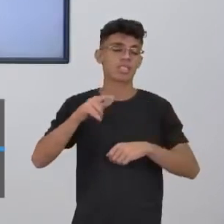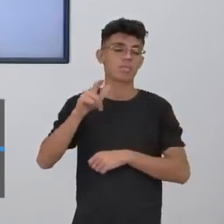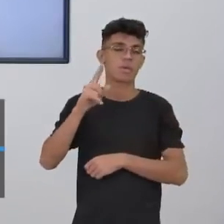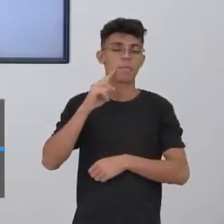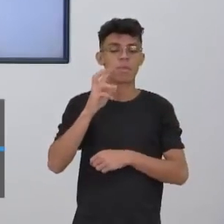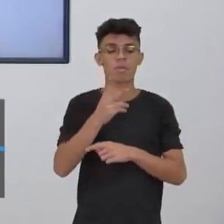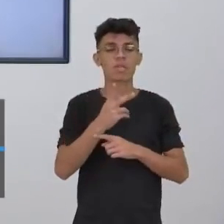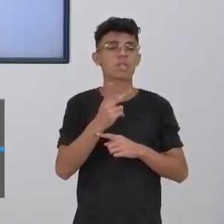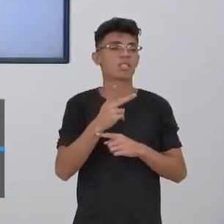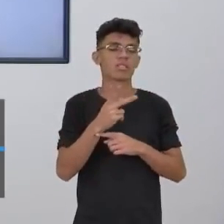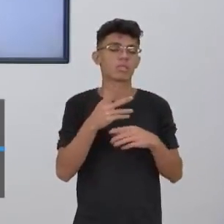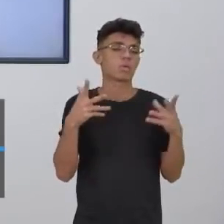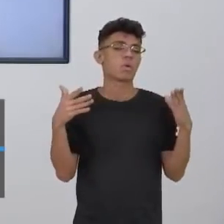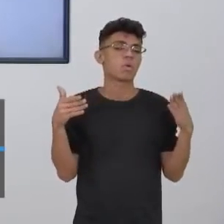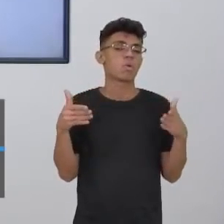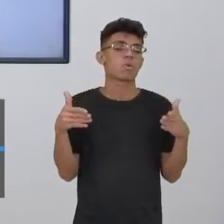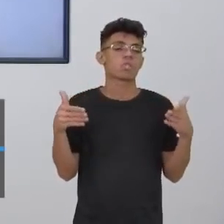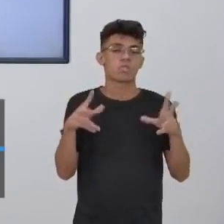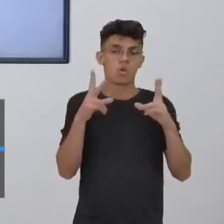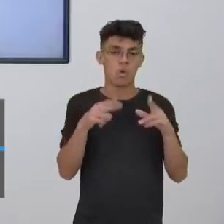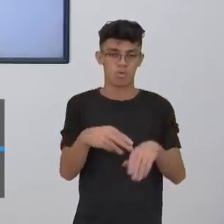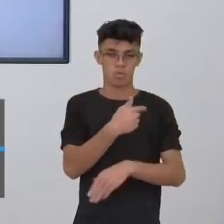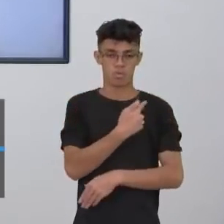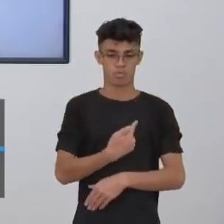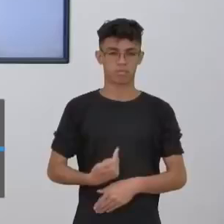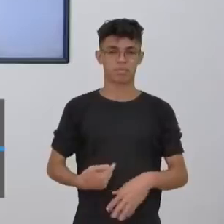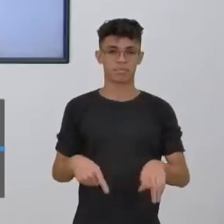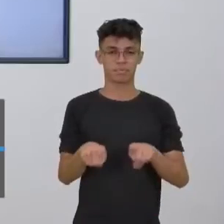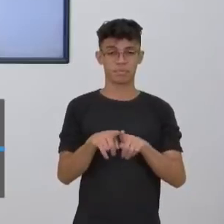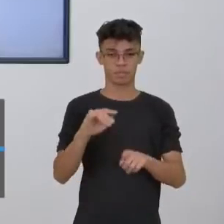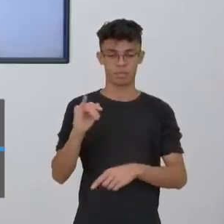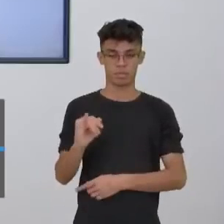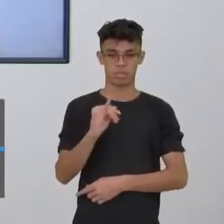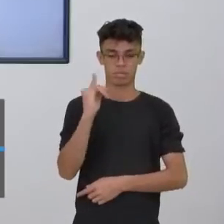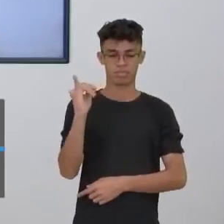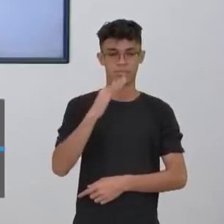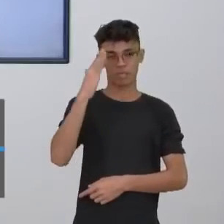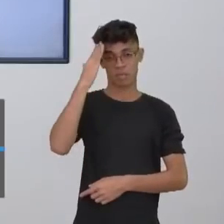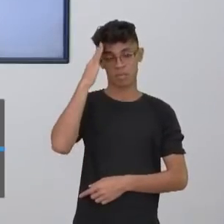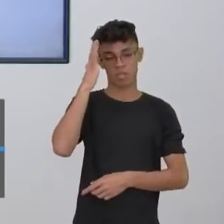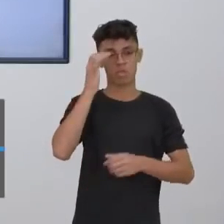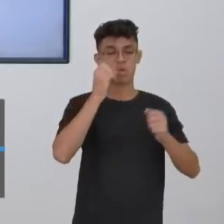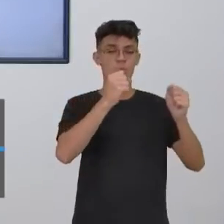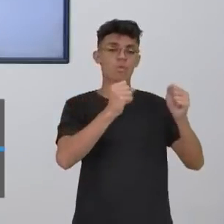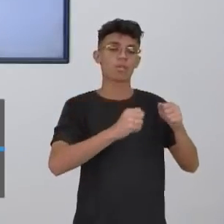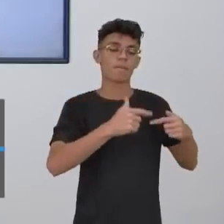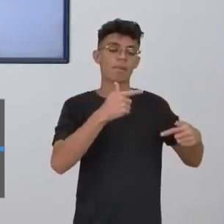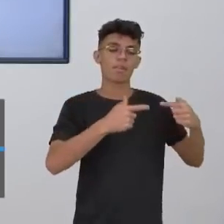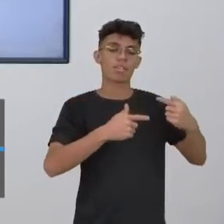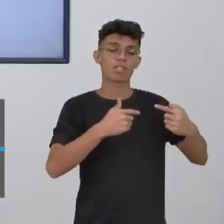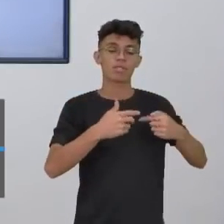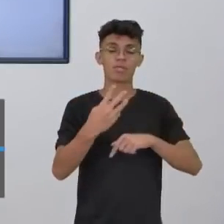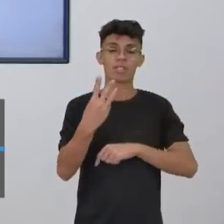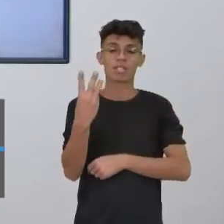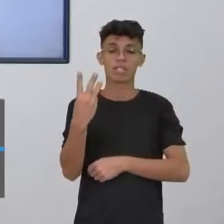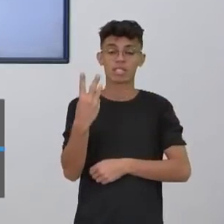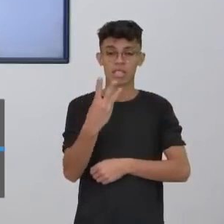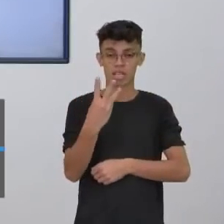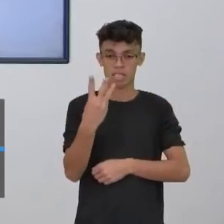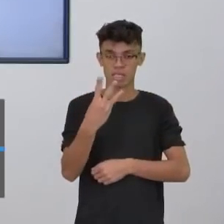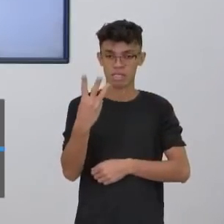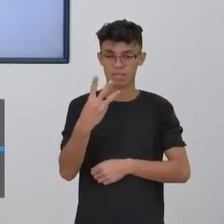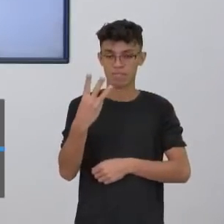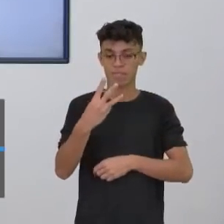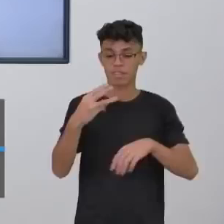como é o modelo de hoje. Tá? E uma outra coisa muito importante também é que o poder político estaria dividido em